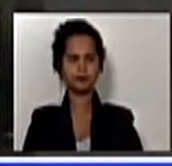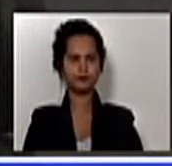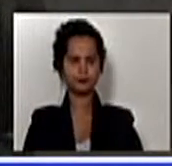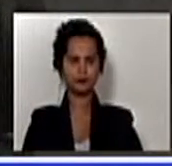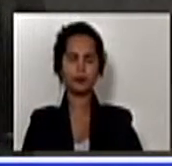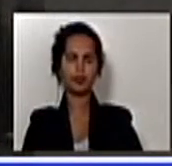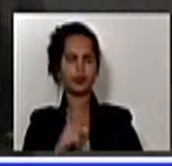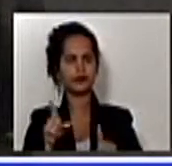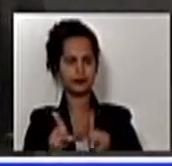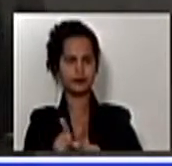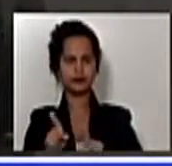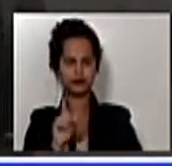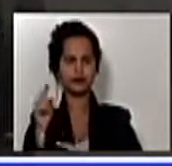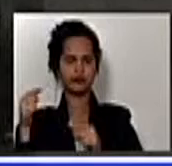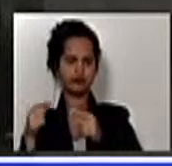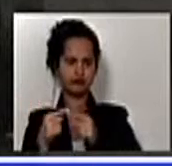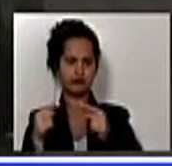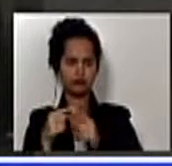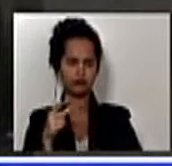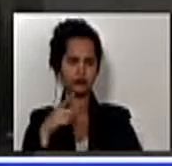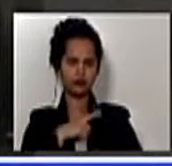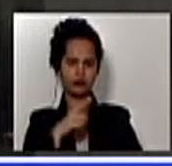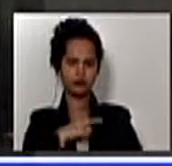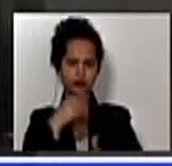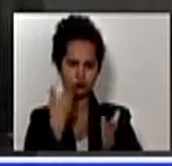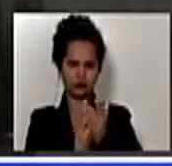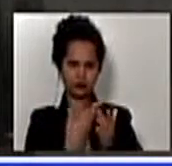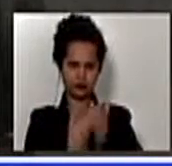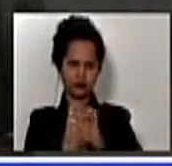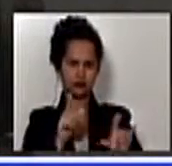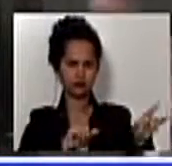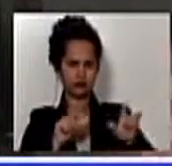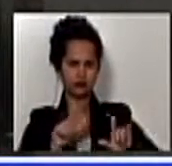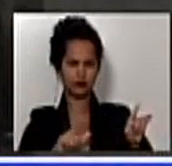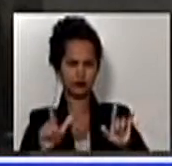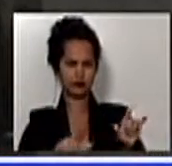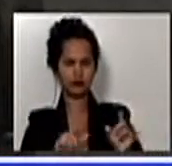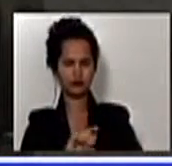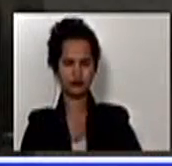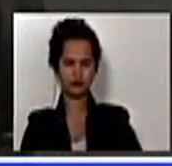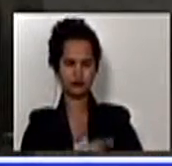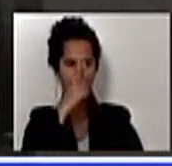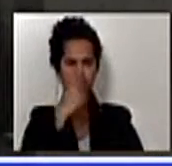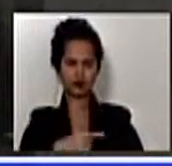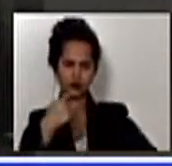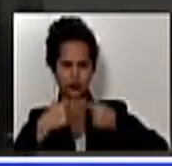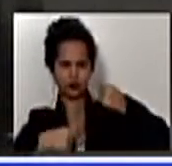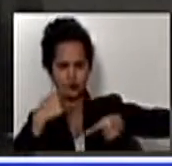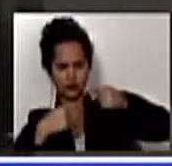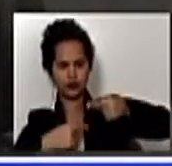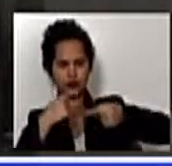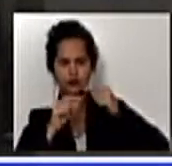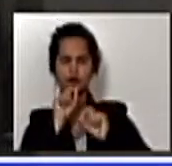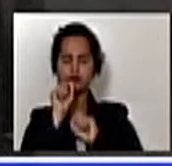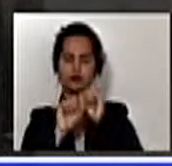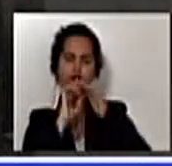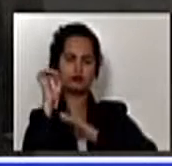uma linha lá de estudo, de trabalho, e que a gente já está nessa casa sendo discutida, que é